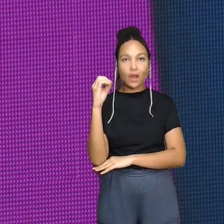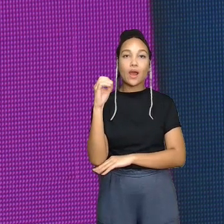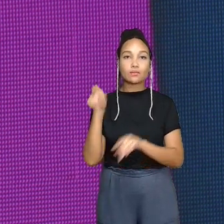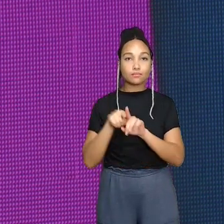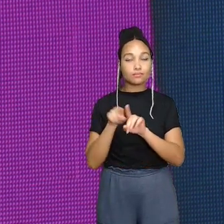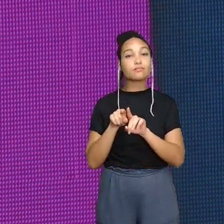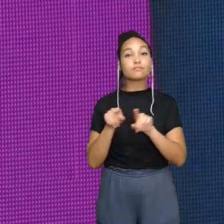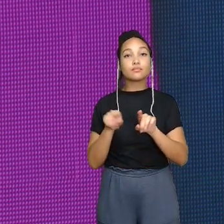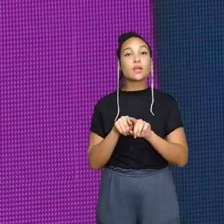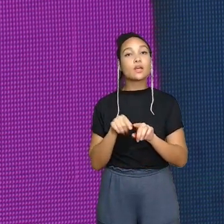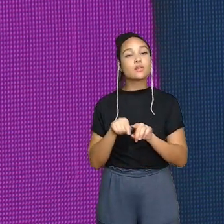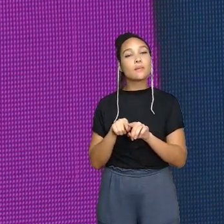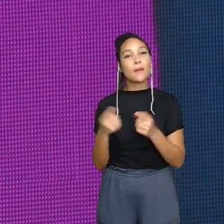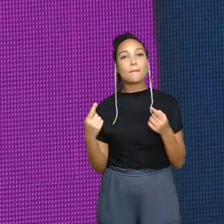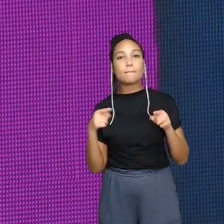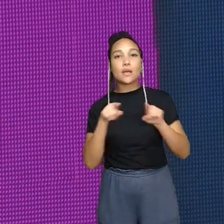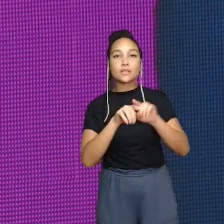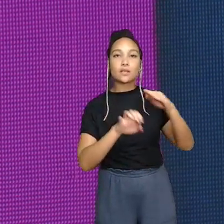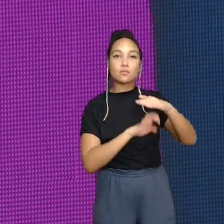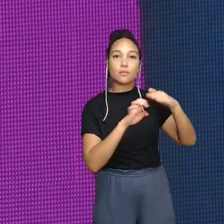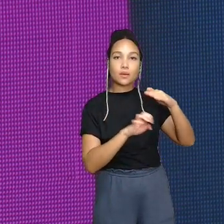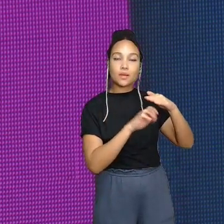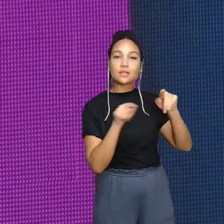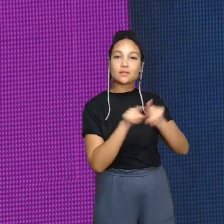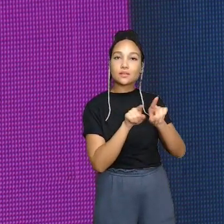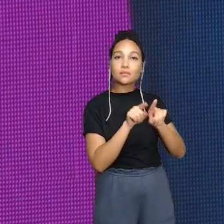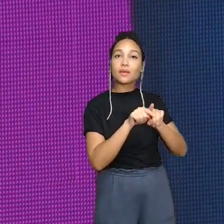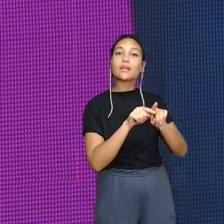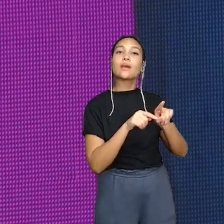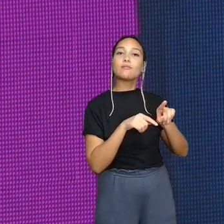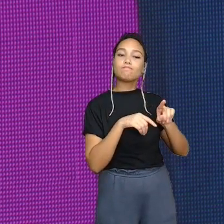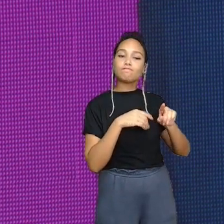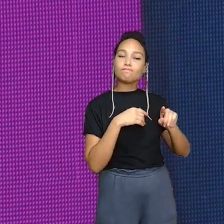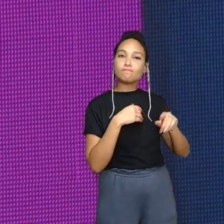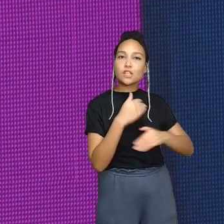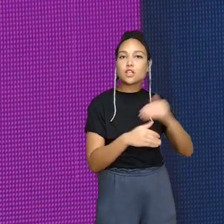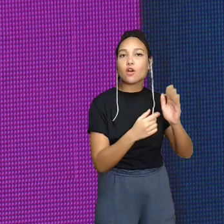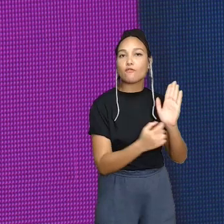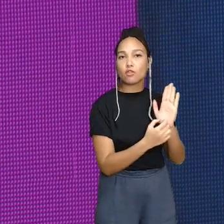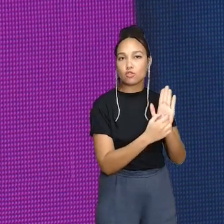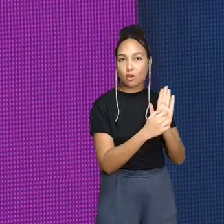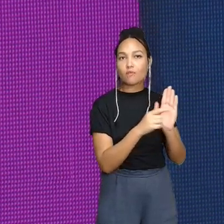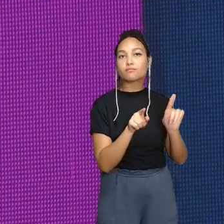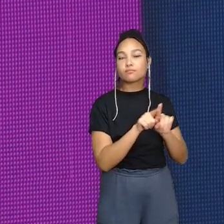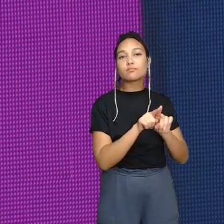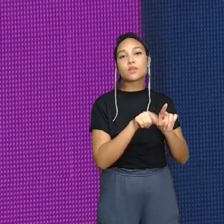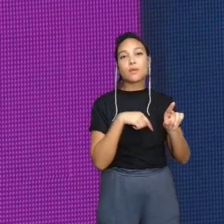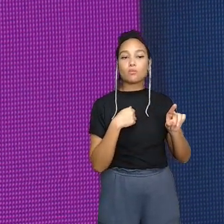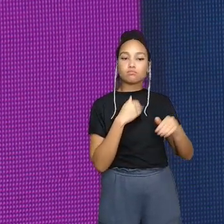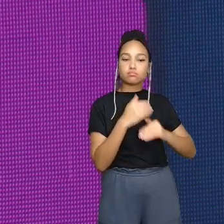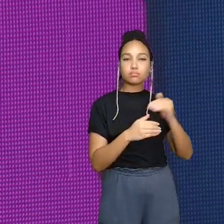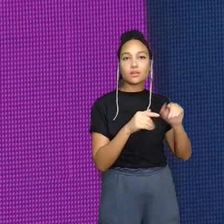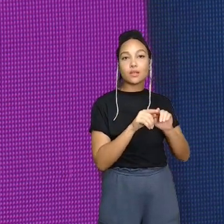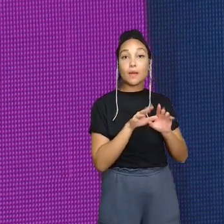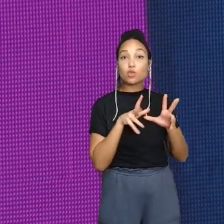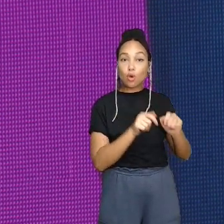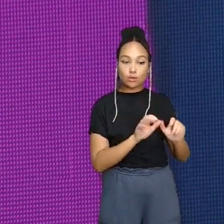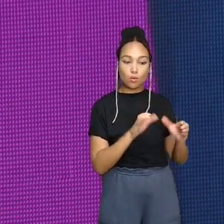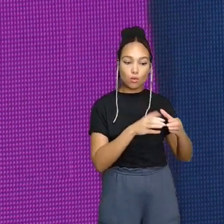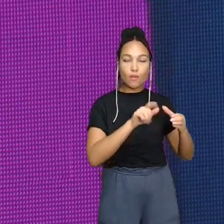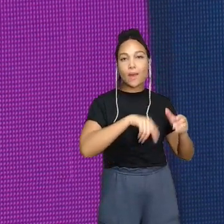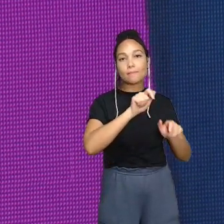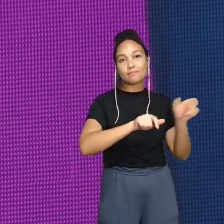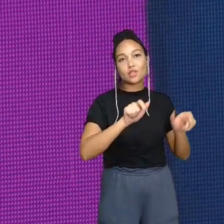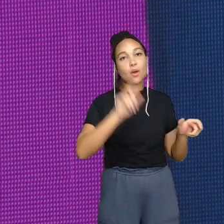sócio fundador de uma empresa chamada Lanceiros, que é uma empresa de desenvolvimento de software, na qual todo o time de desenvolvimento é formado por pessoas pretas e de periferia. Então, o